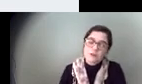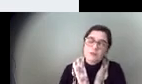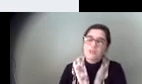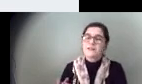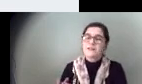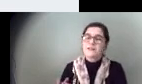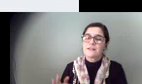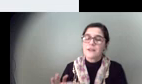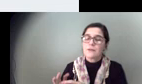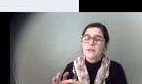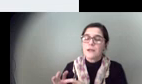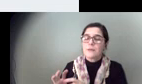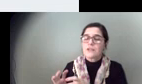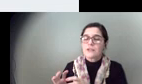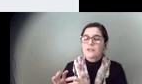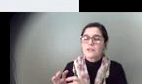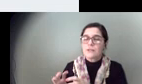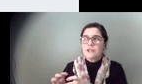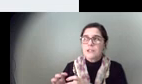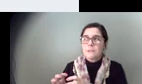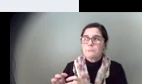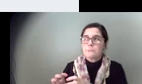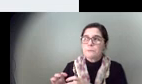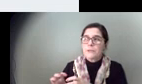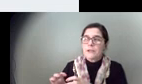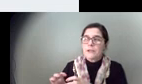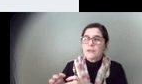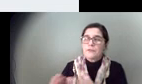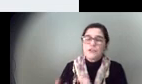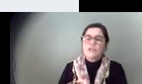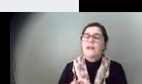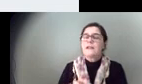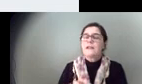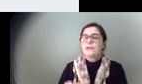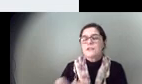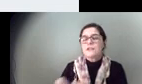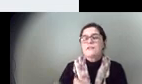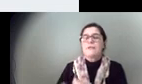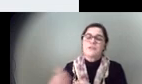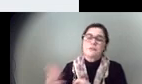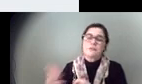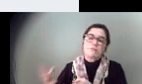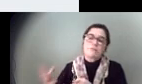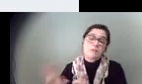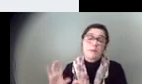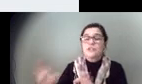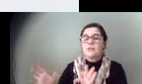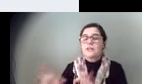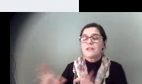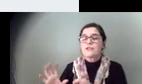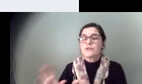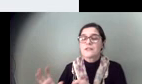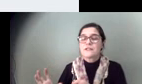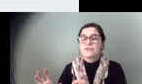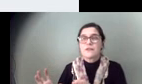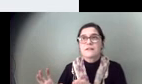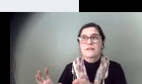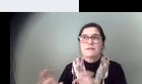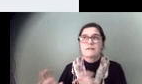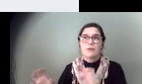vocês anteriormente. Parece que veio praticamente que fechar, né, os conhecimentos que aparentemente